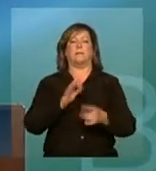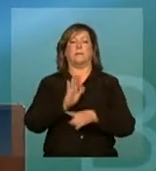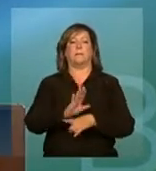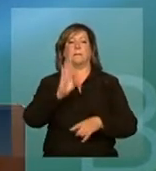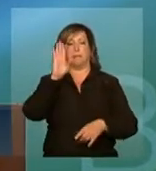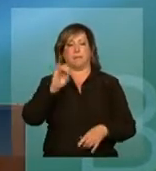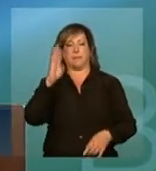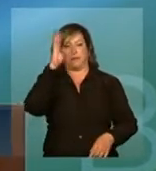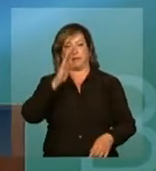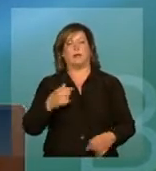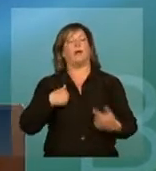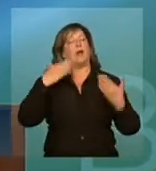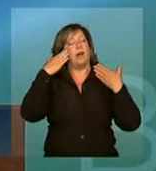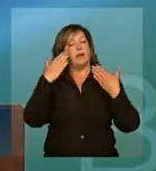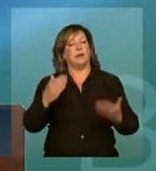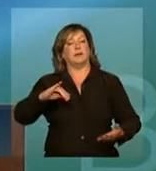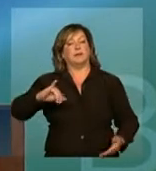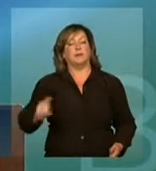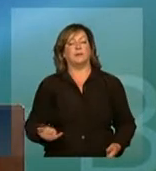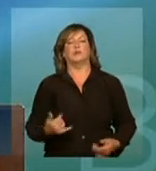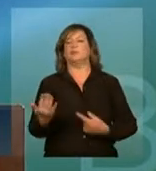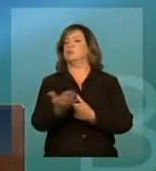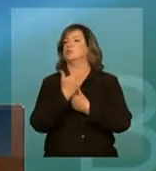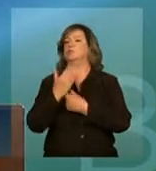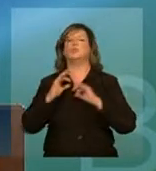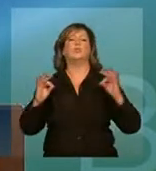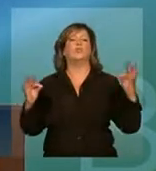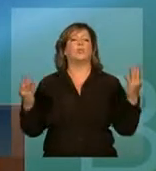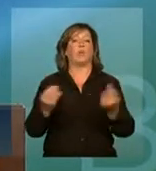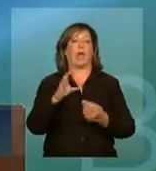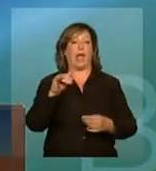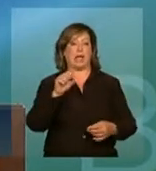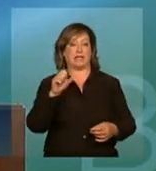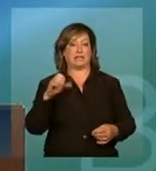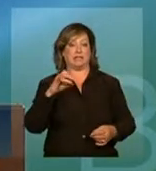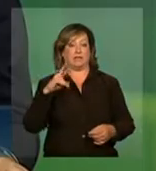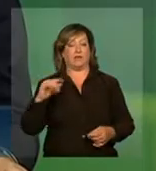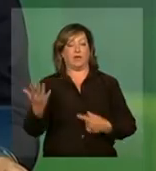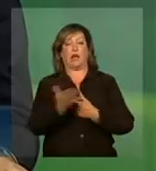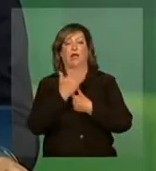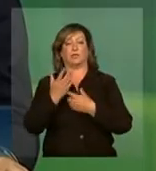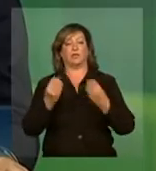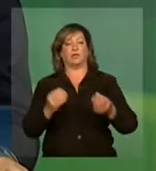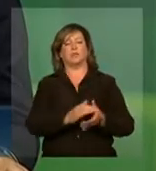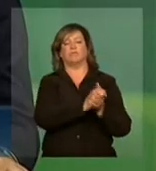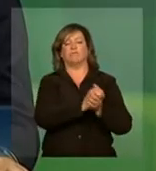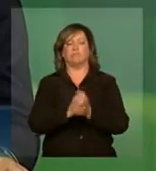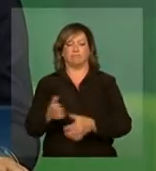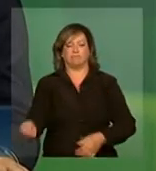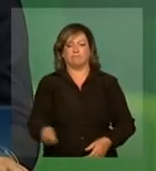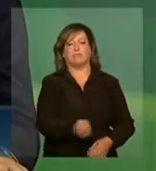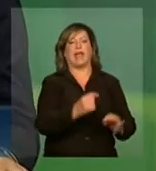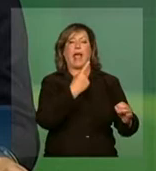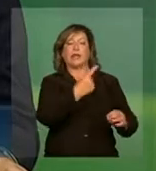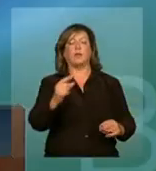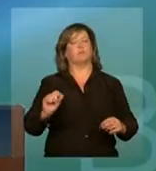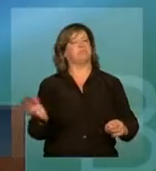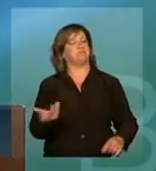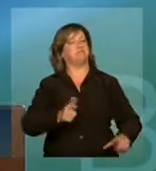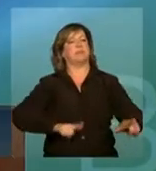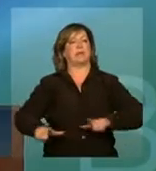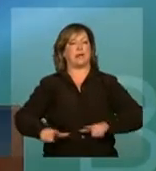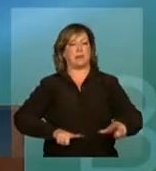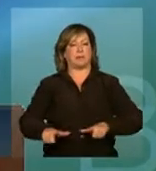para agradecer o apoio que tive de todos os servidores da Casa Civil e cumprimentar a cada um pela excelência do trabalho,